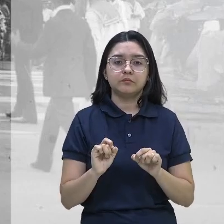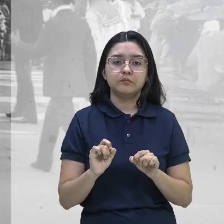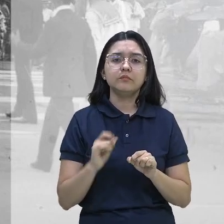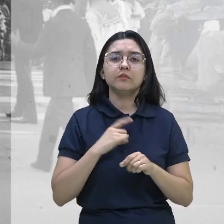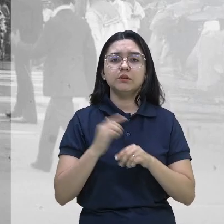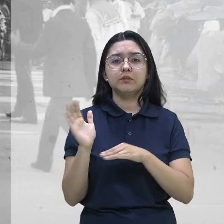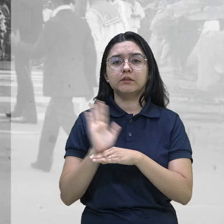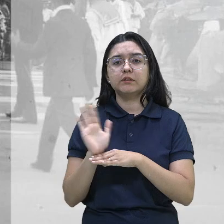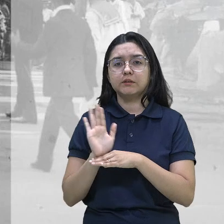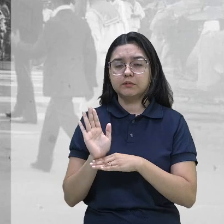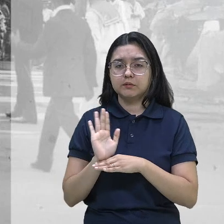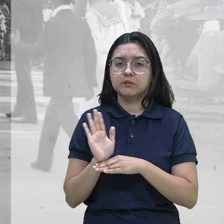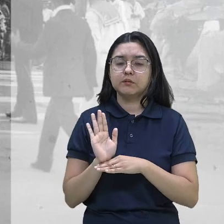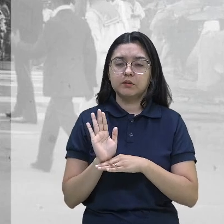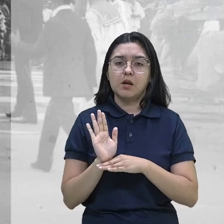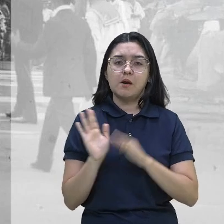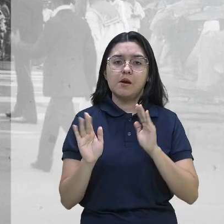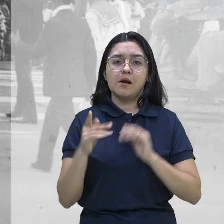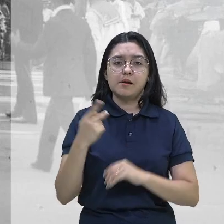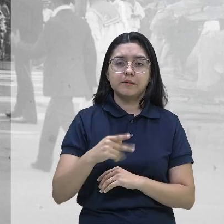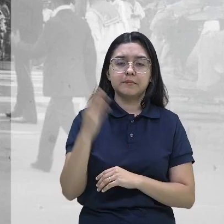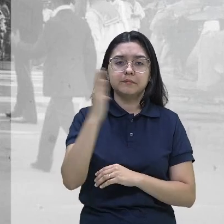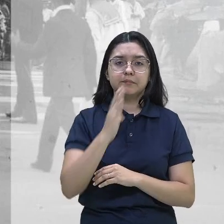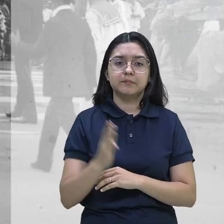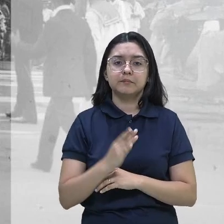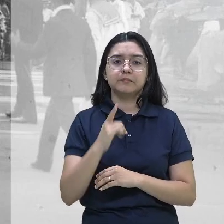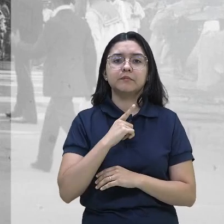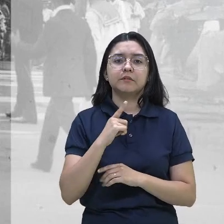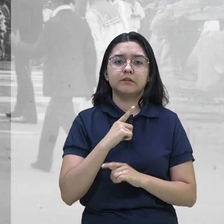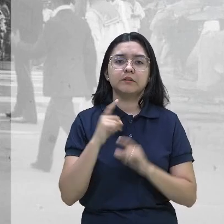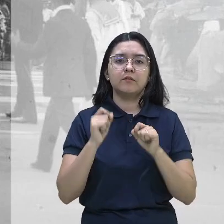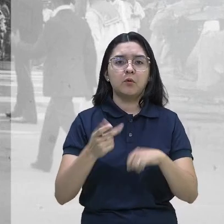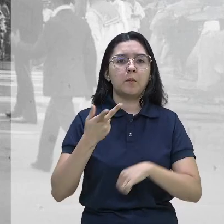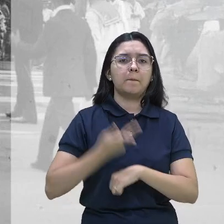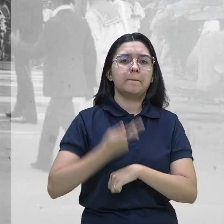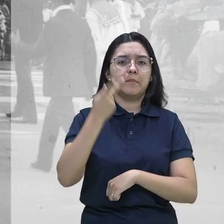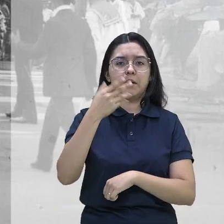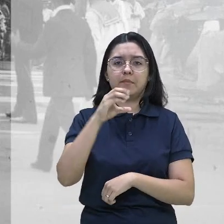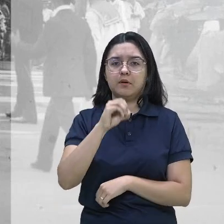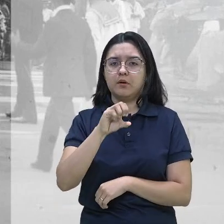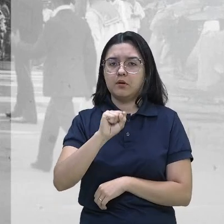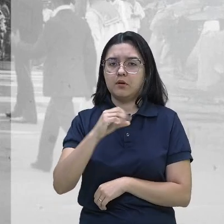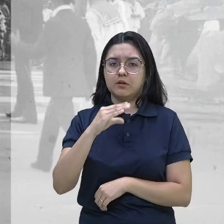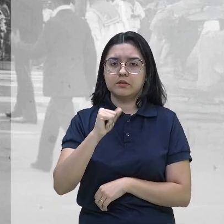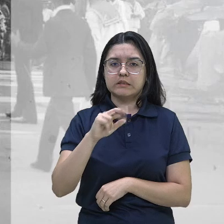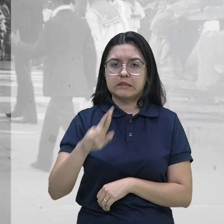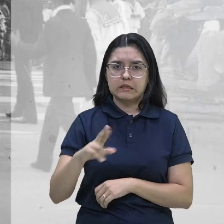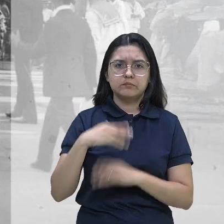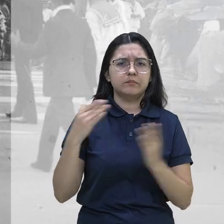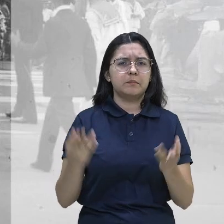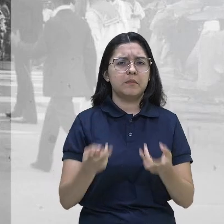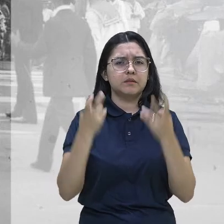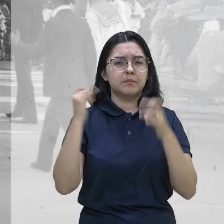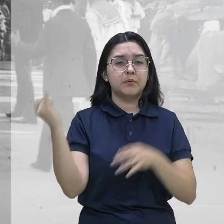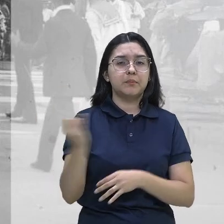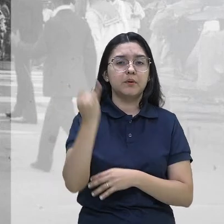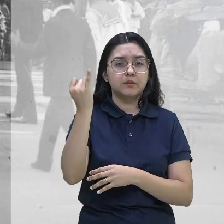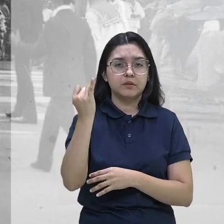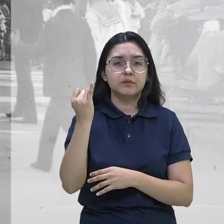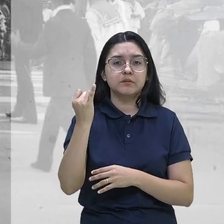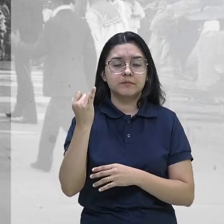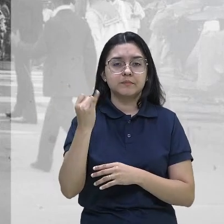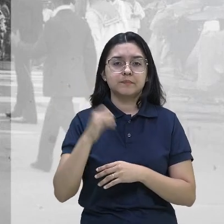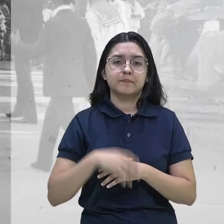uma produção cinematográfica brasileira recebendo um Oscar. Olha só a magnitude disso, né? Olha a relevância, a importância